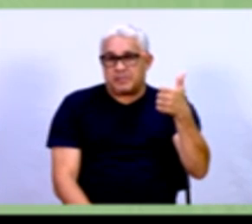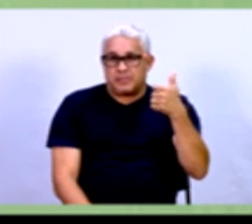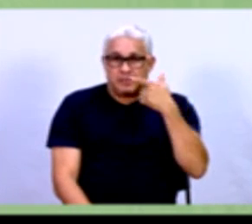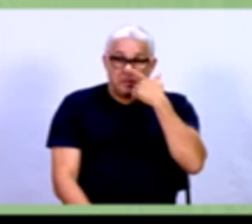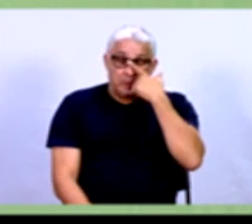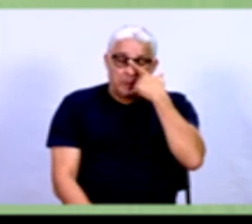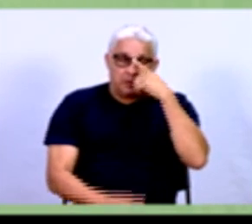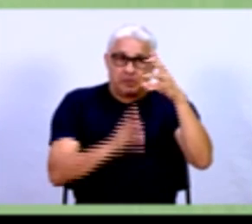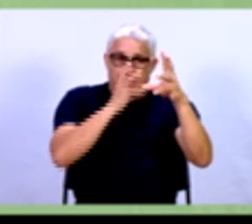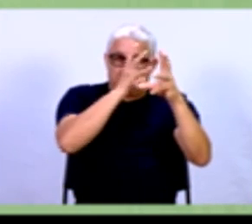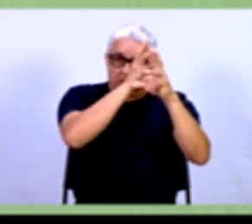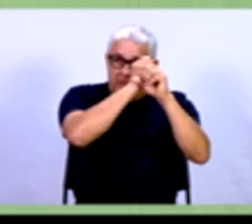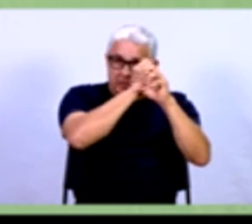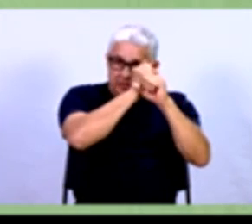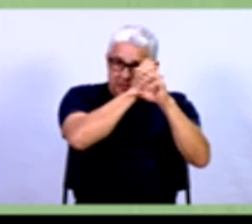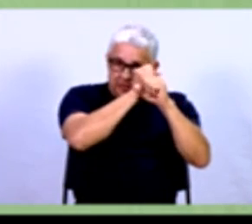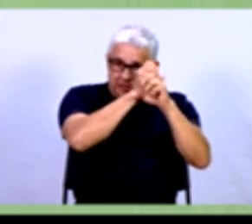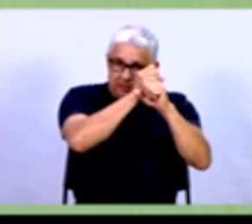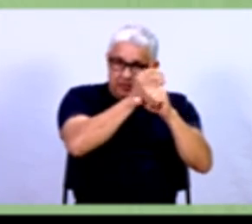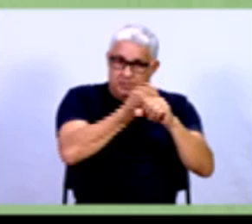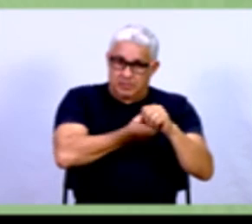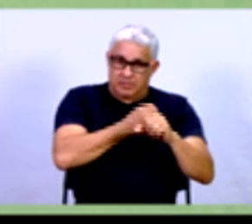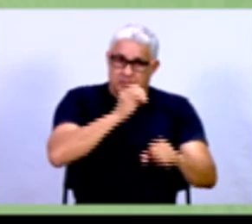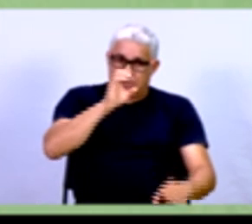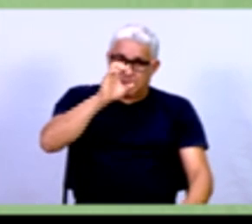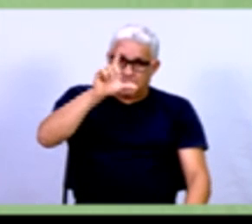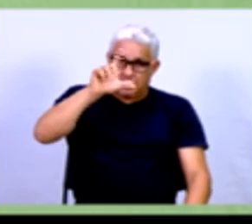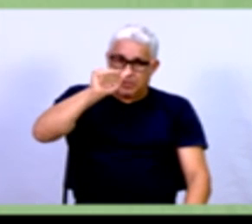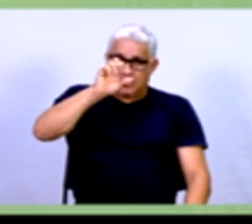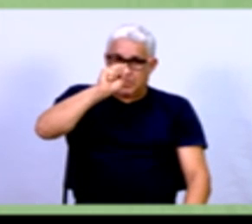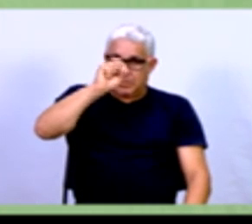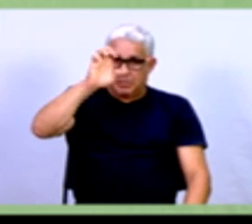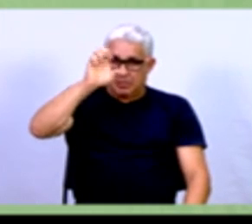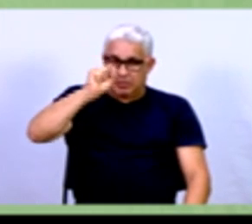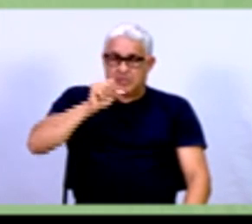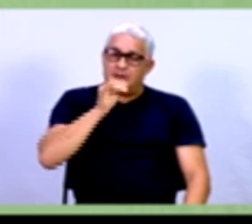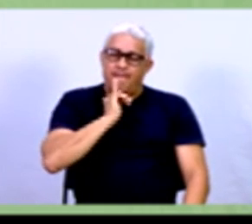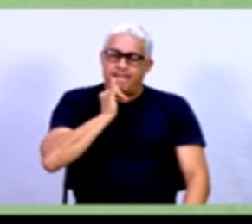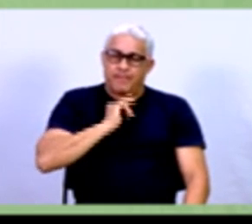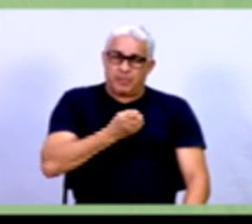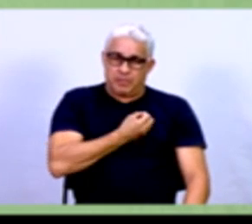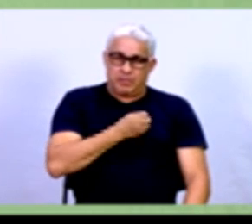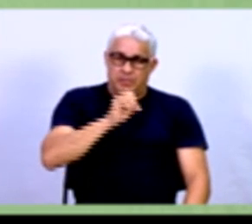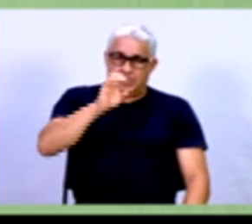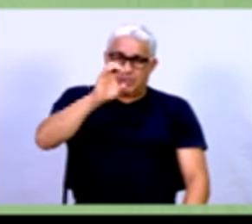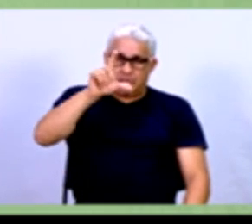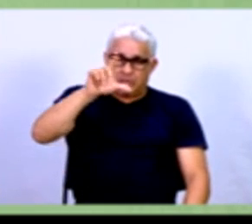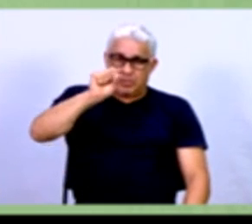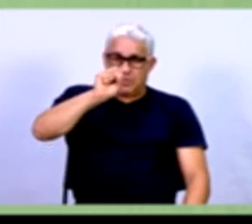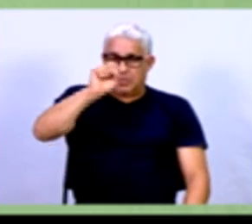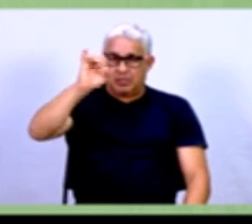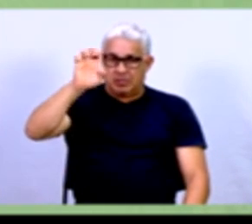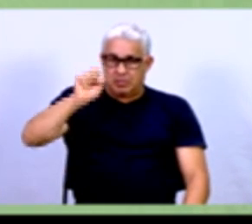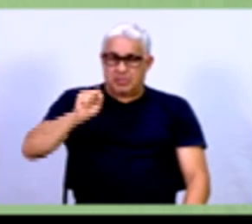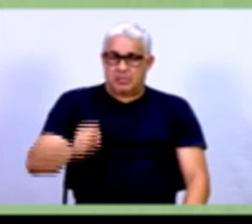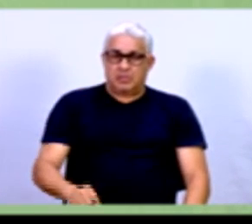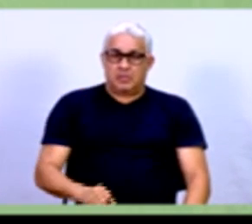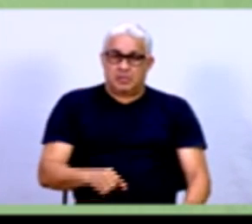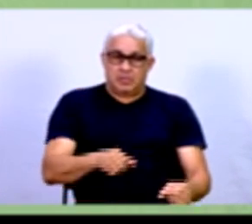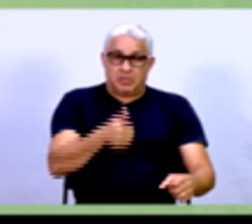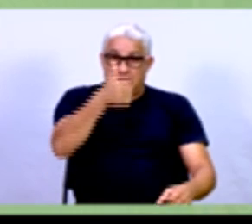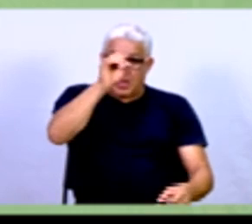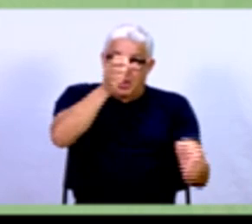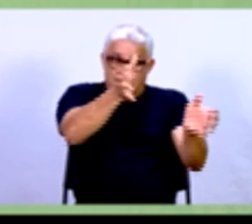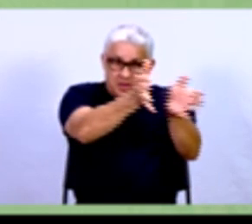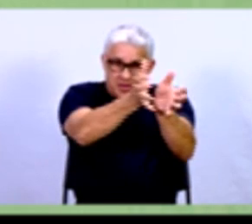aqueles cálculos, número de classes. Por exemplo, se no número de classes tivesse dado 10 classes,